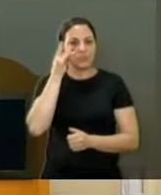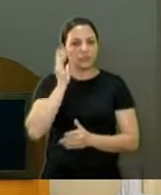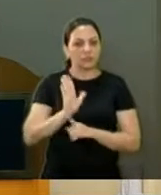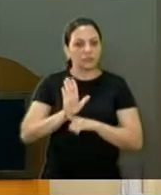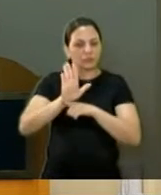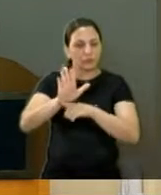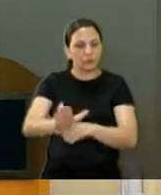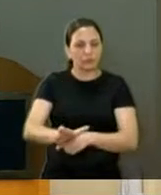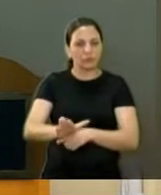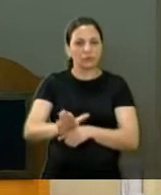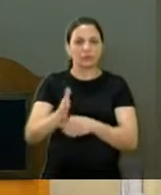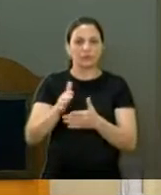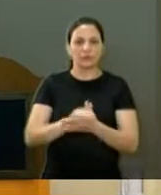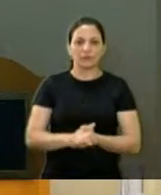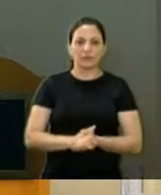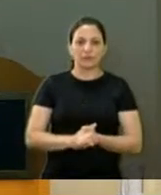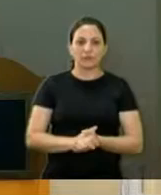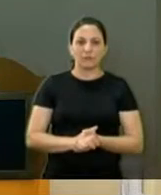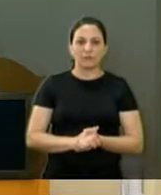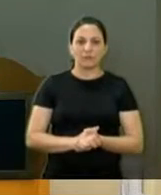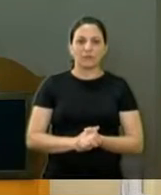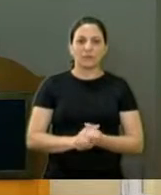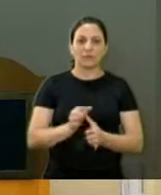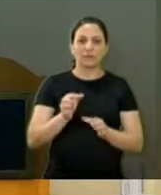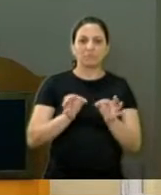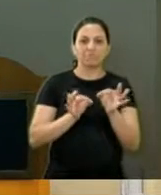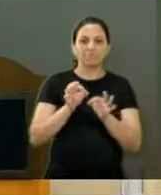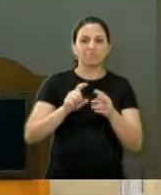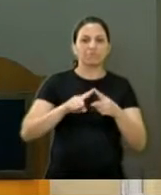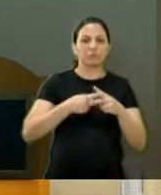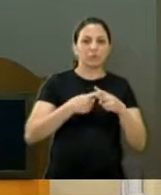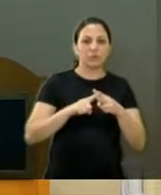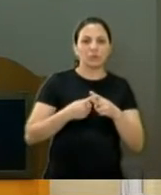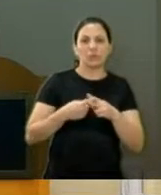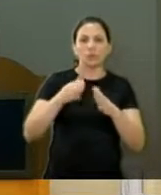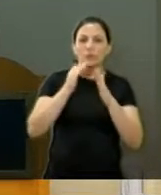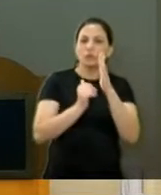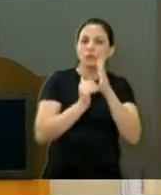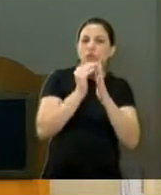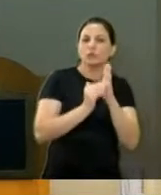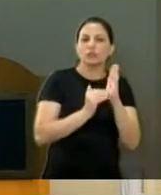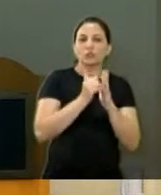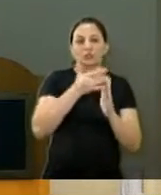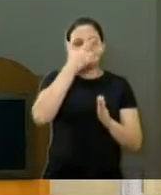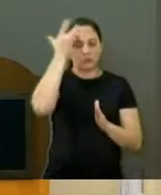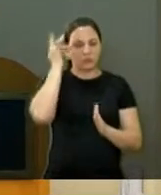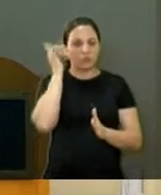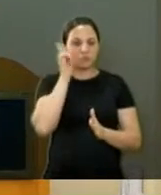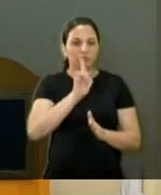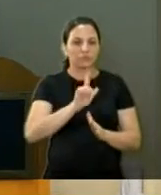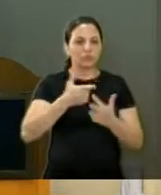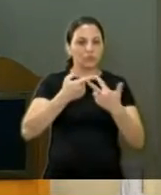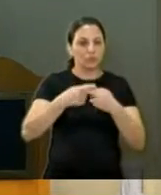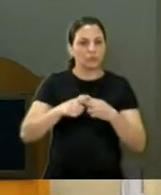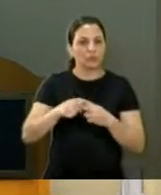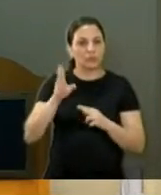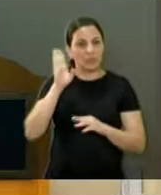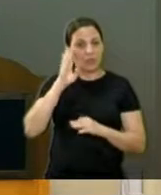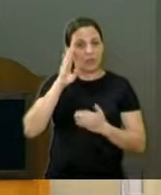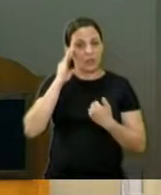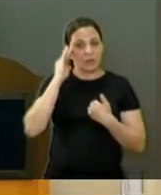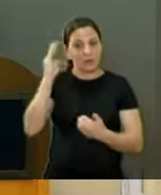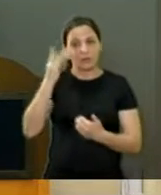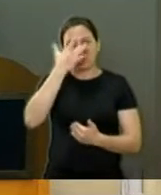questão foi pouca coisa já arrumou já levaram tintas a pessoa já levaram lá então a gente agradece às pessoas